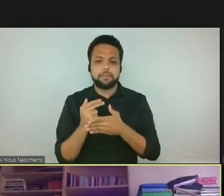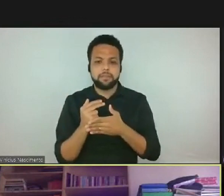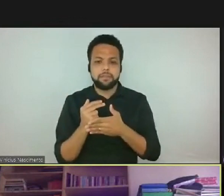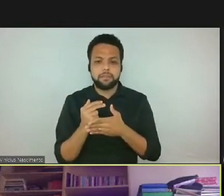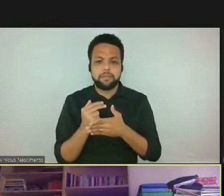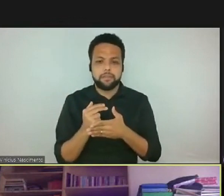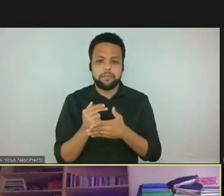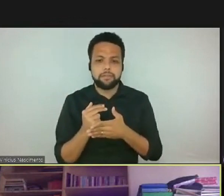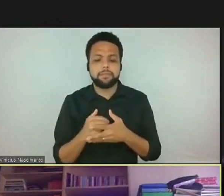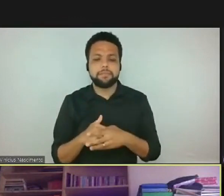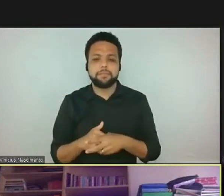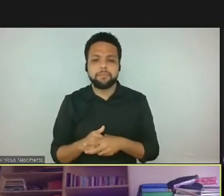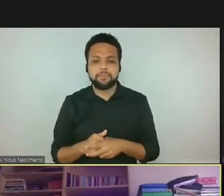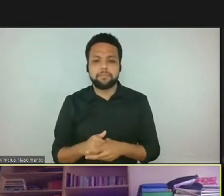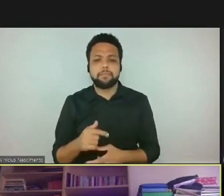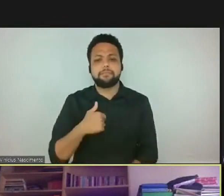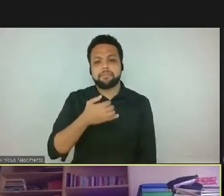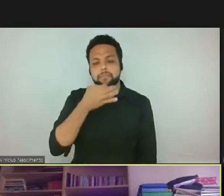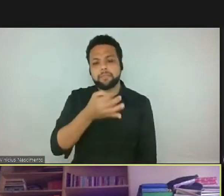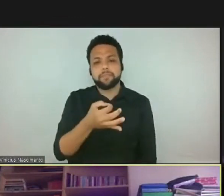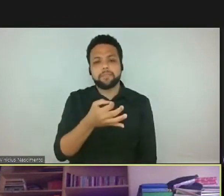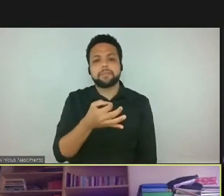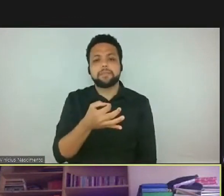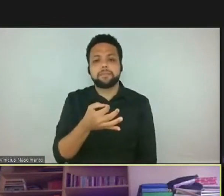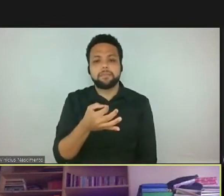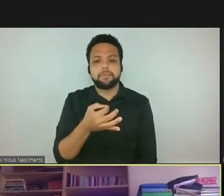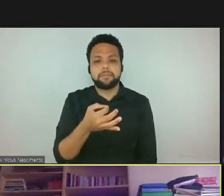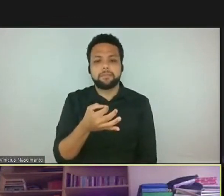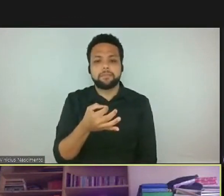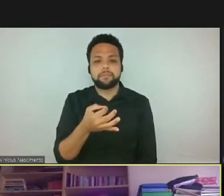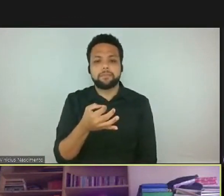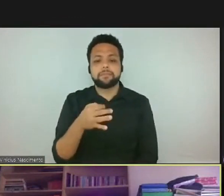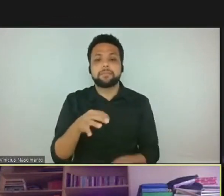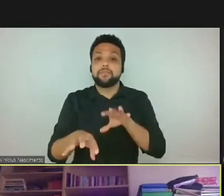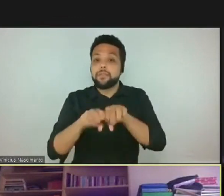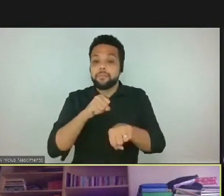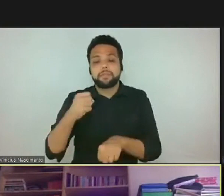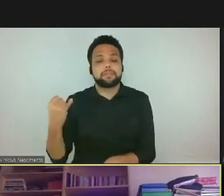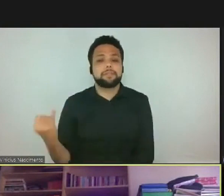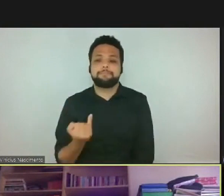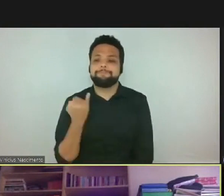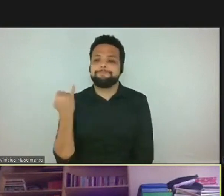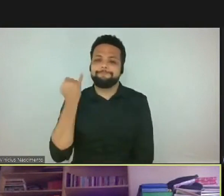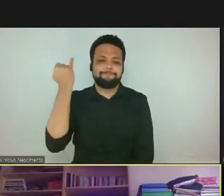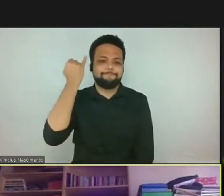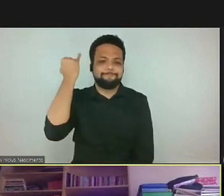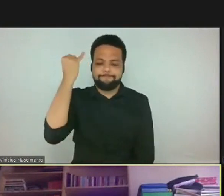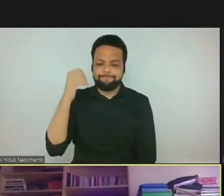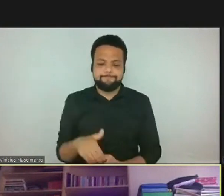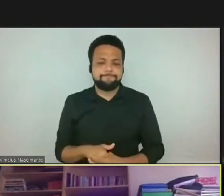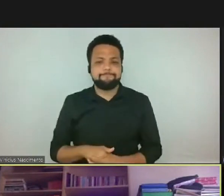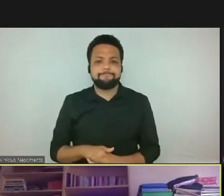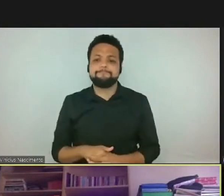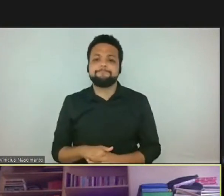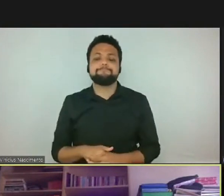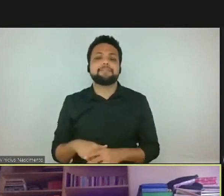e o que eu acho é que a formação é imprescindível, né, tanto no museu, né, a gente deve